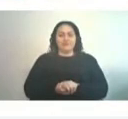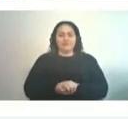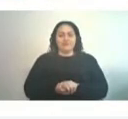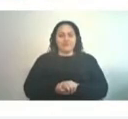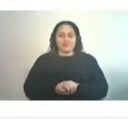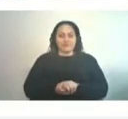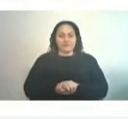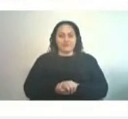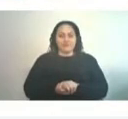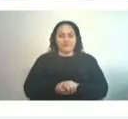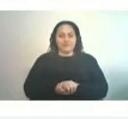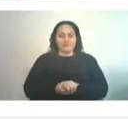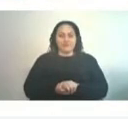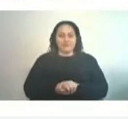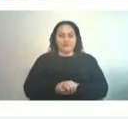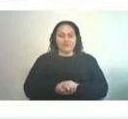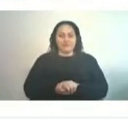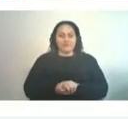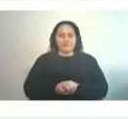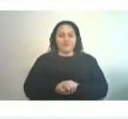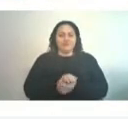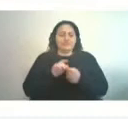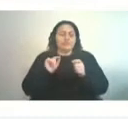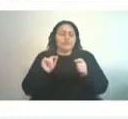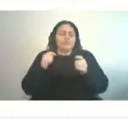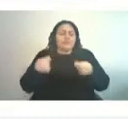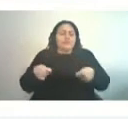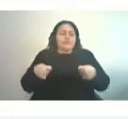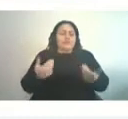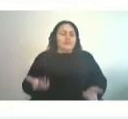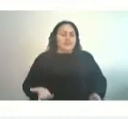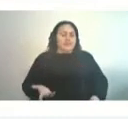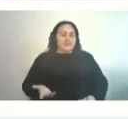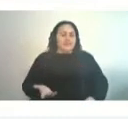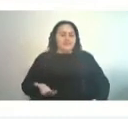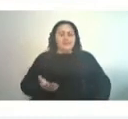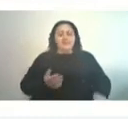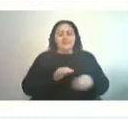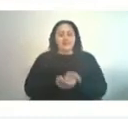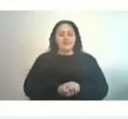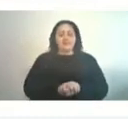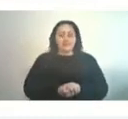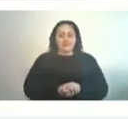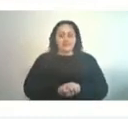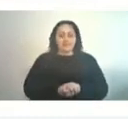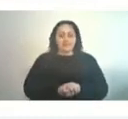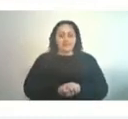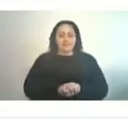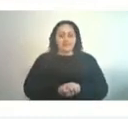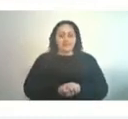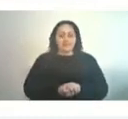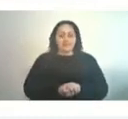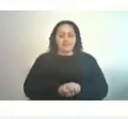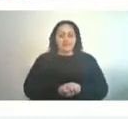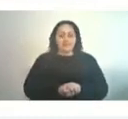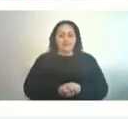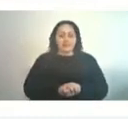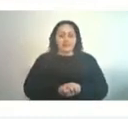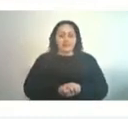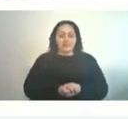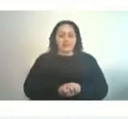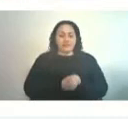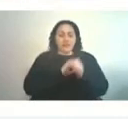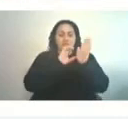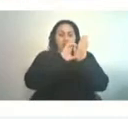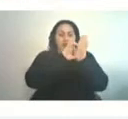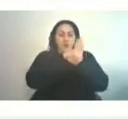Bom, o que que essa condição então exige, né? Primeiro é um alargamento do conceito de aula, que precisa